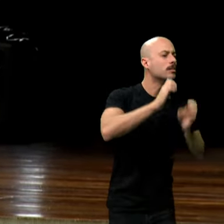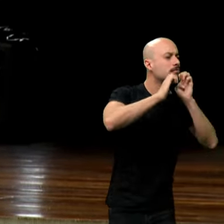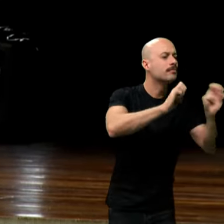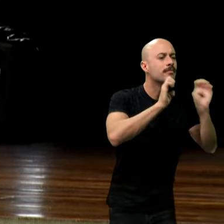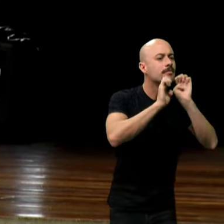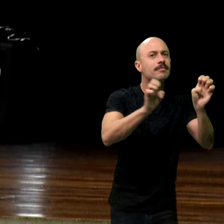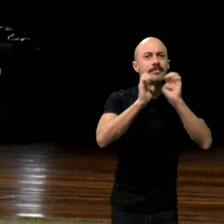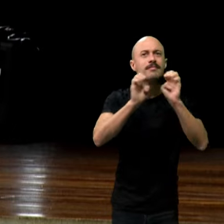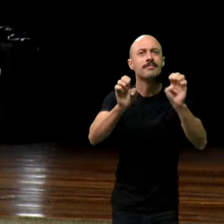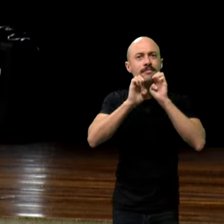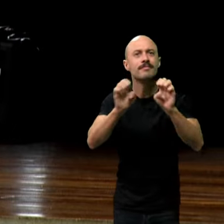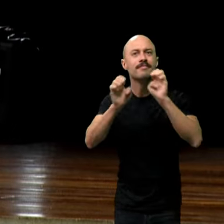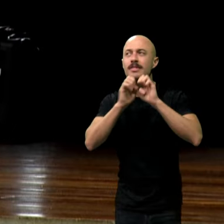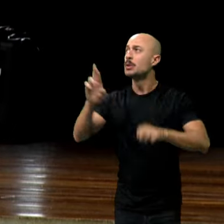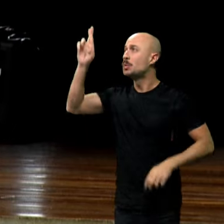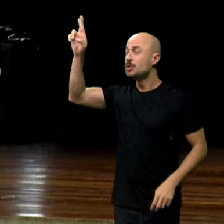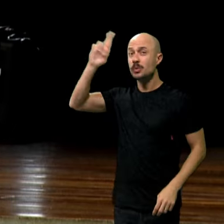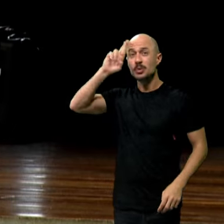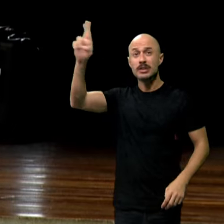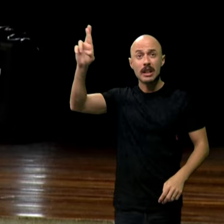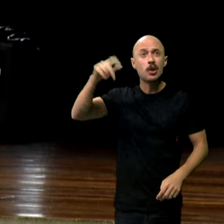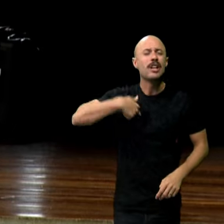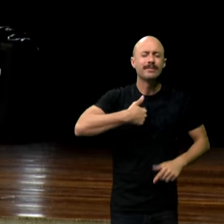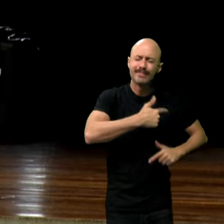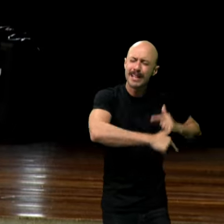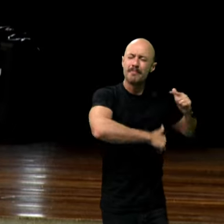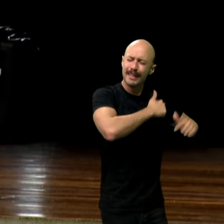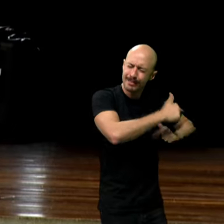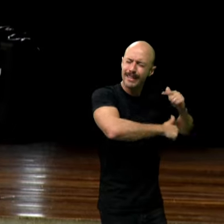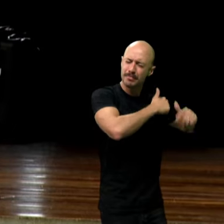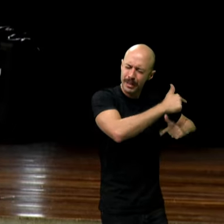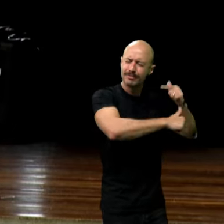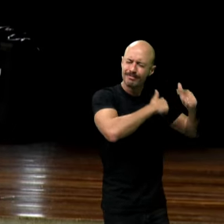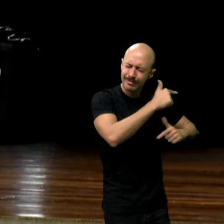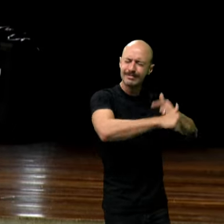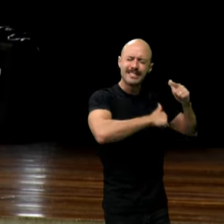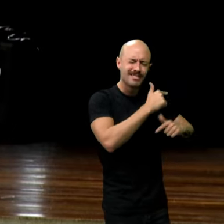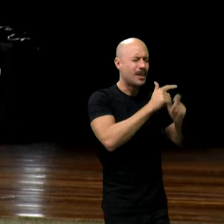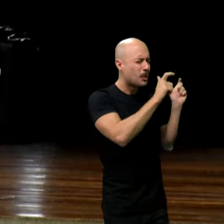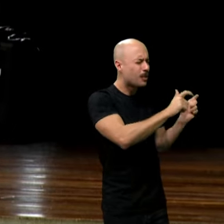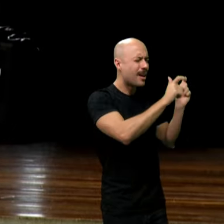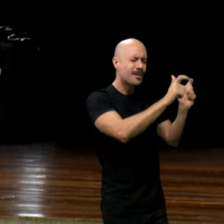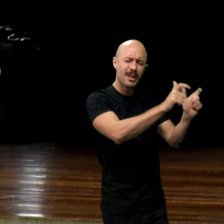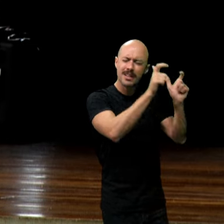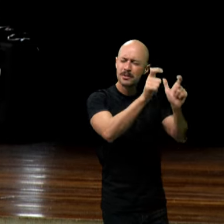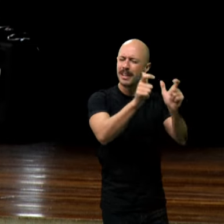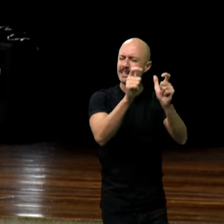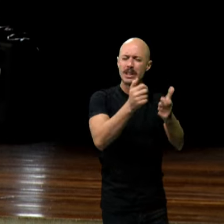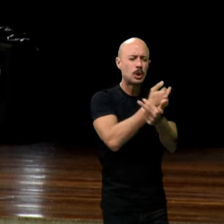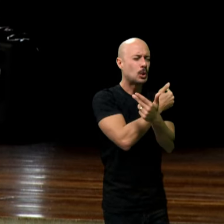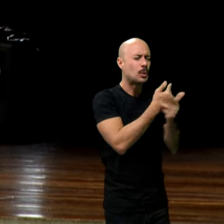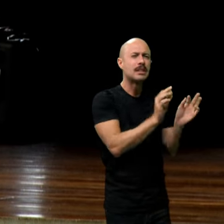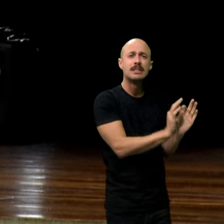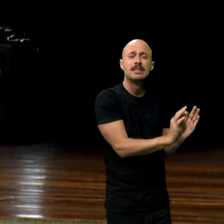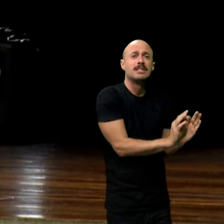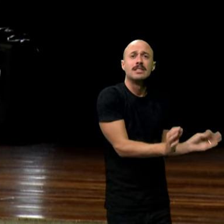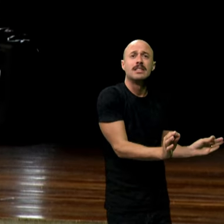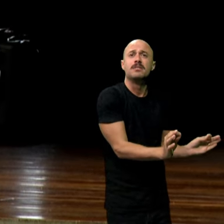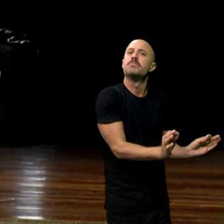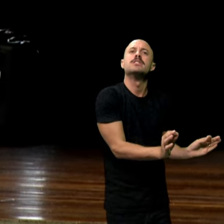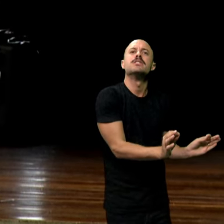servia ao Senhor na mesma estreitez, na mesma miséria. Trabalhei na construção, trabalhei em diversas coisas simples, rudimentárias.